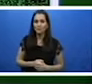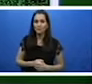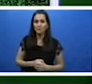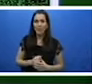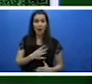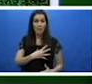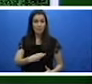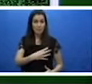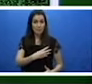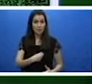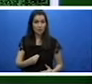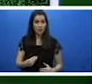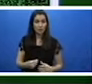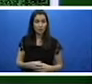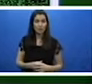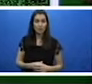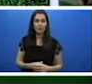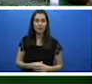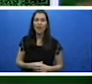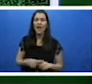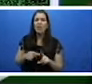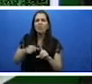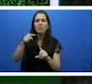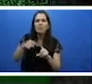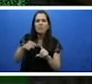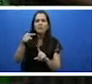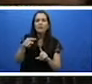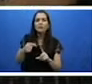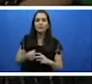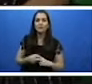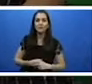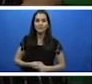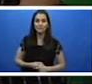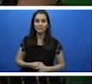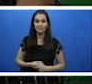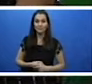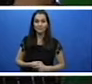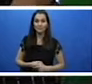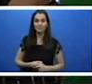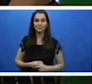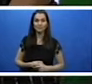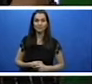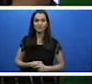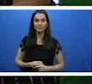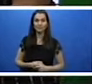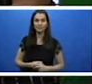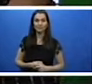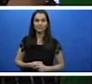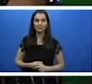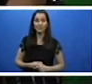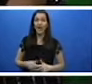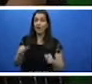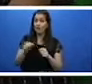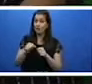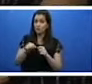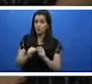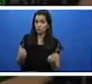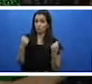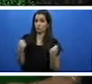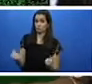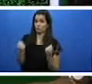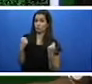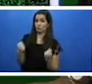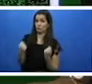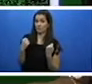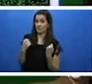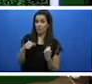mantêm constante a temperatura do seu corpo? Então, vamos ver, ó. Ao fazer muito exercício,